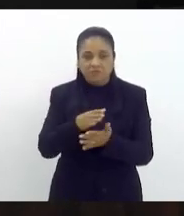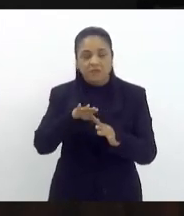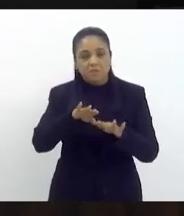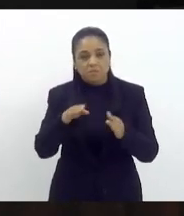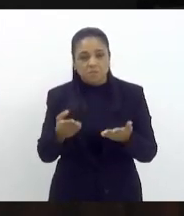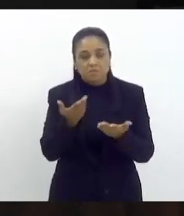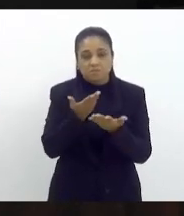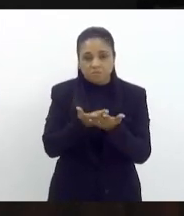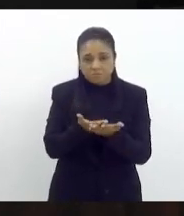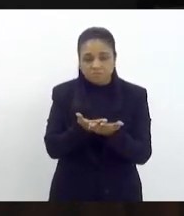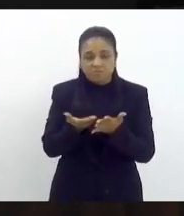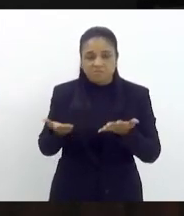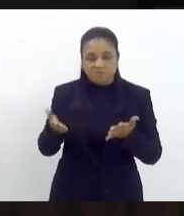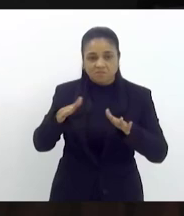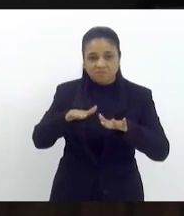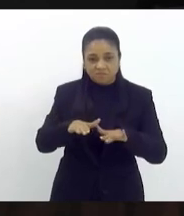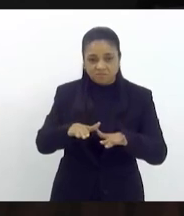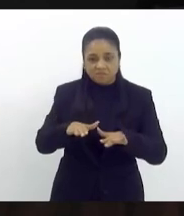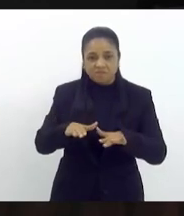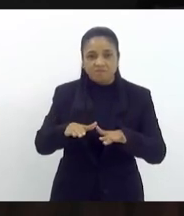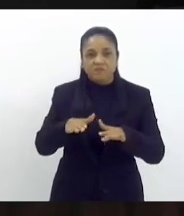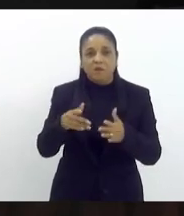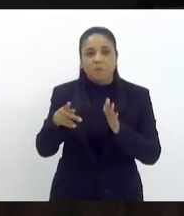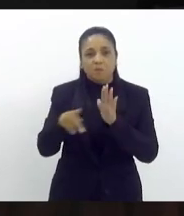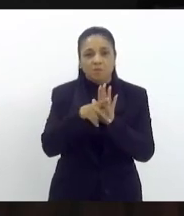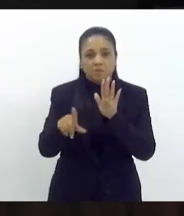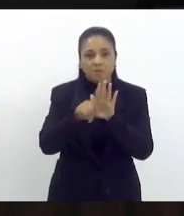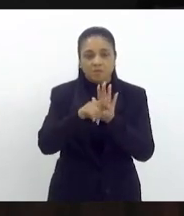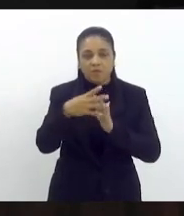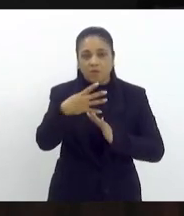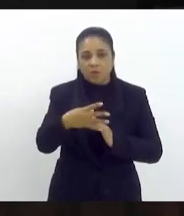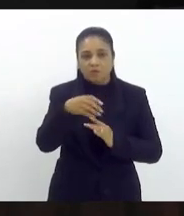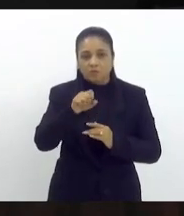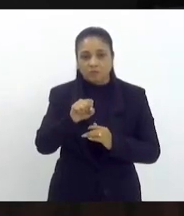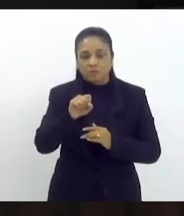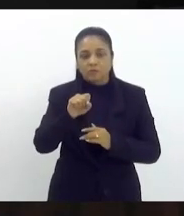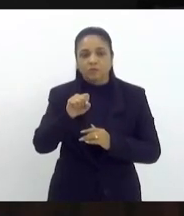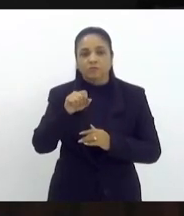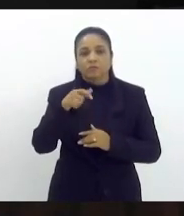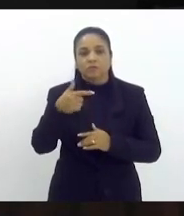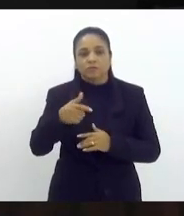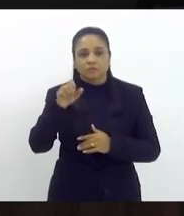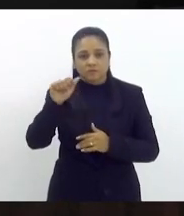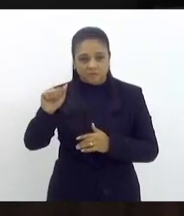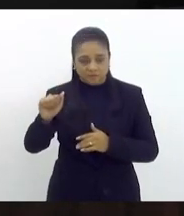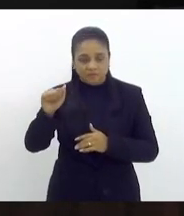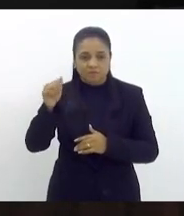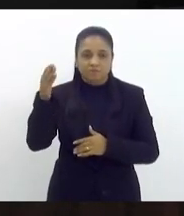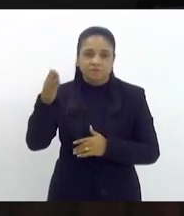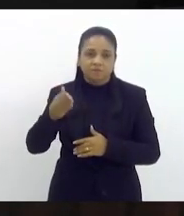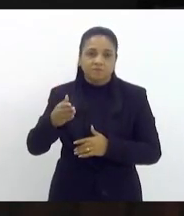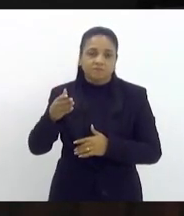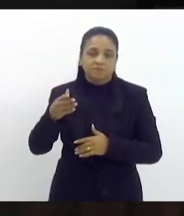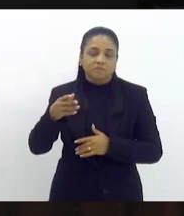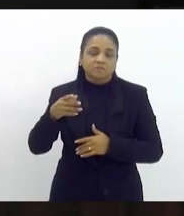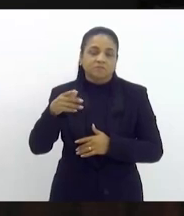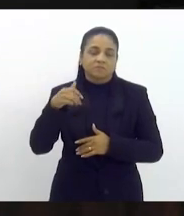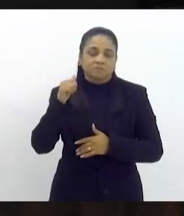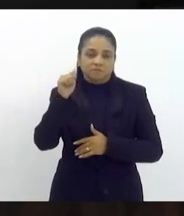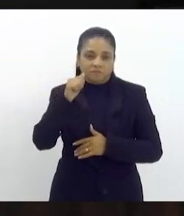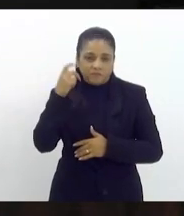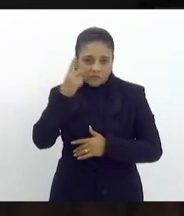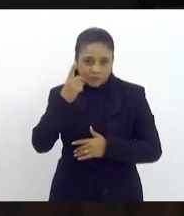mesa requerimento de inclusão do projeto de lei 4198A 2021 deputada Lucinha senhores que aprovam permaneçam como estão